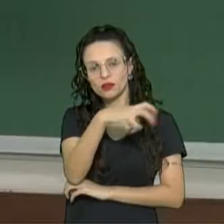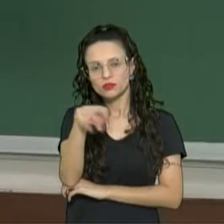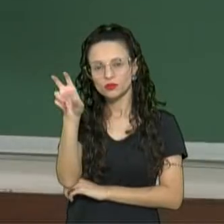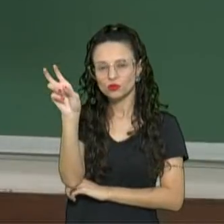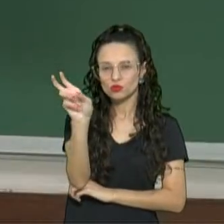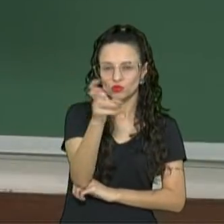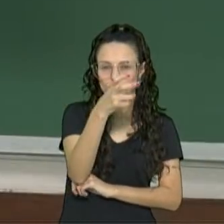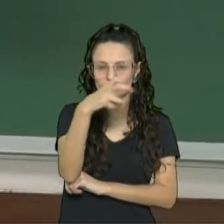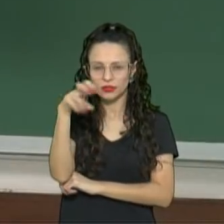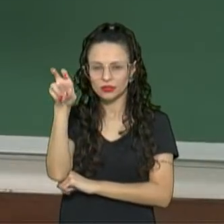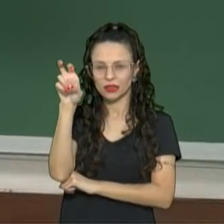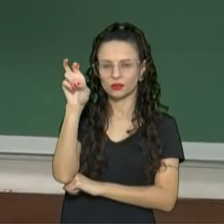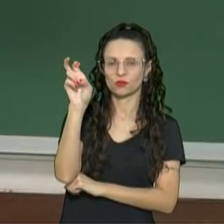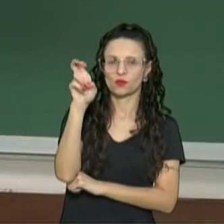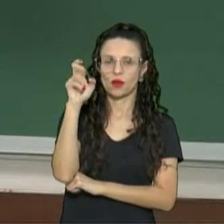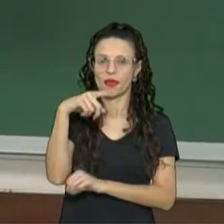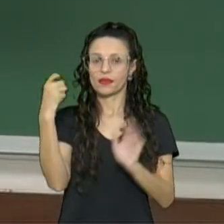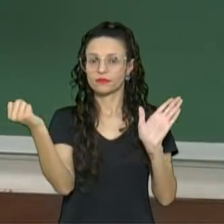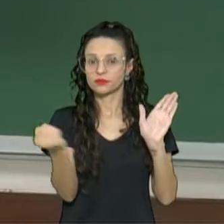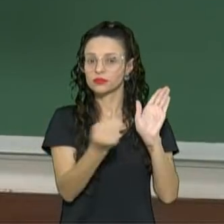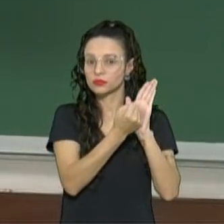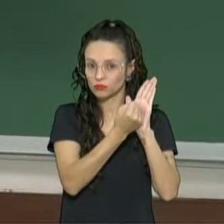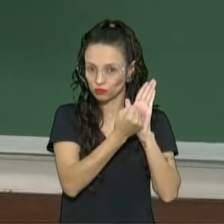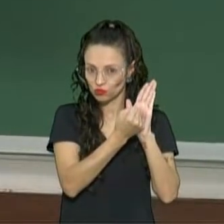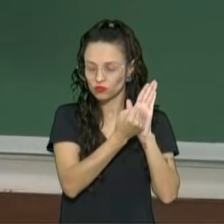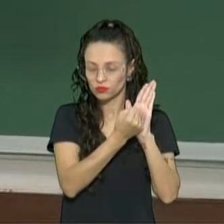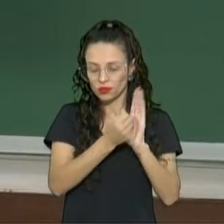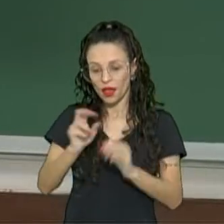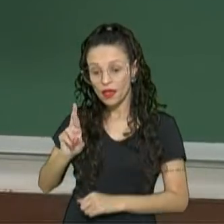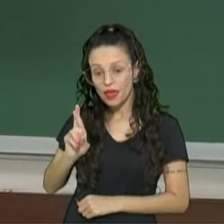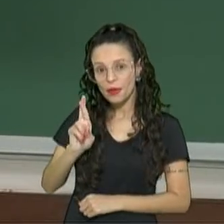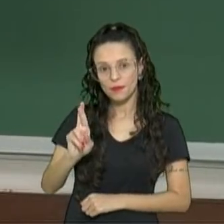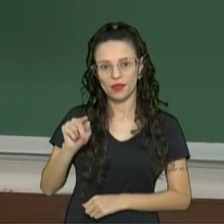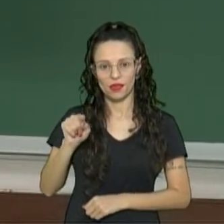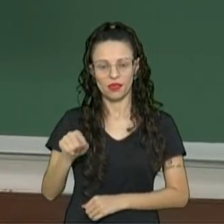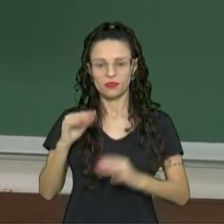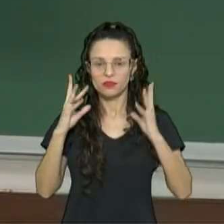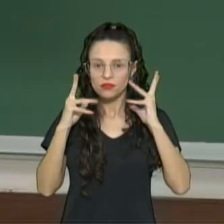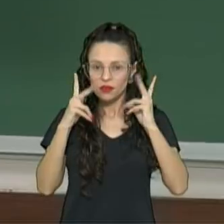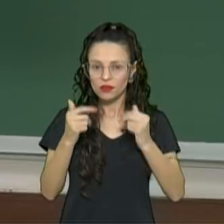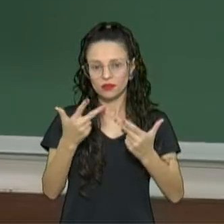um símbolo, algo que vai representar esse animal.